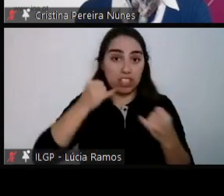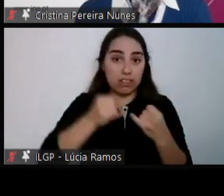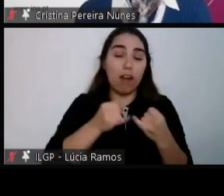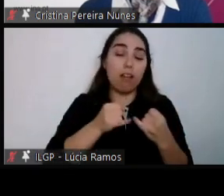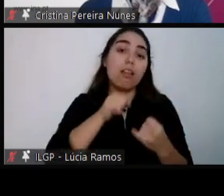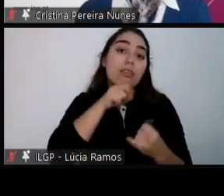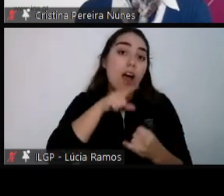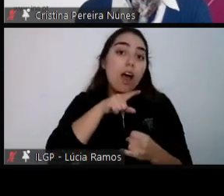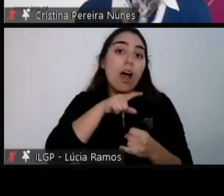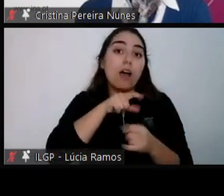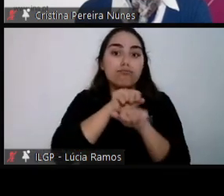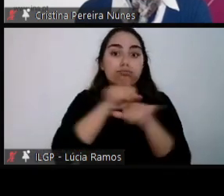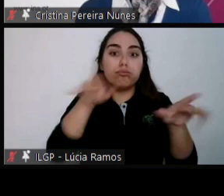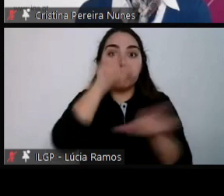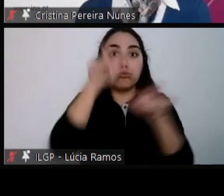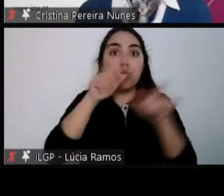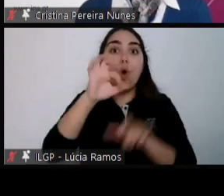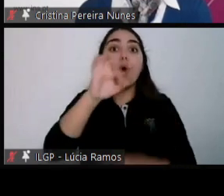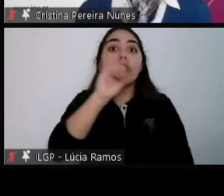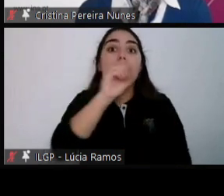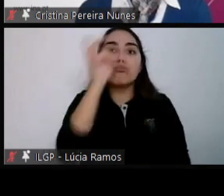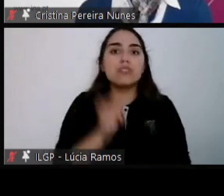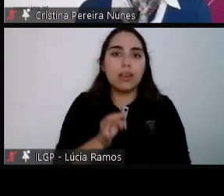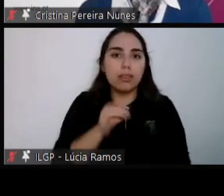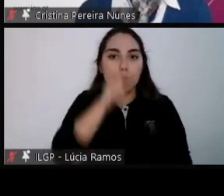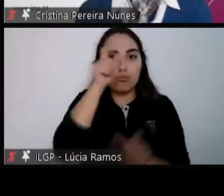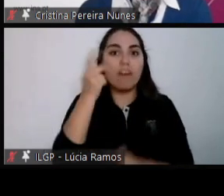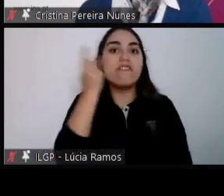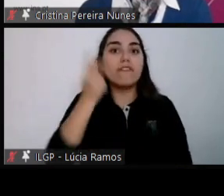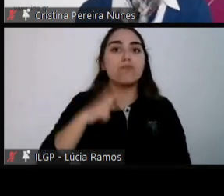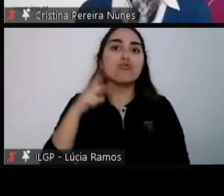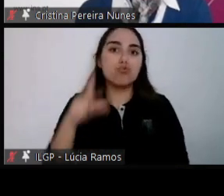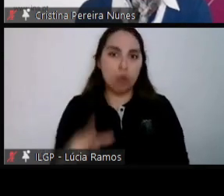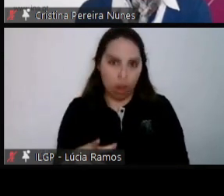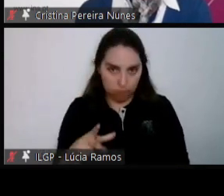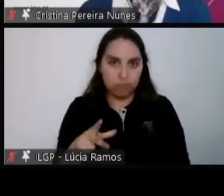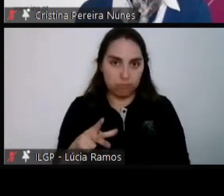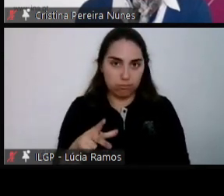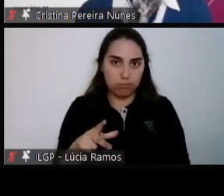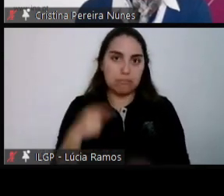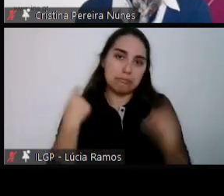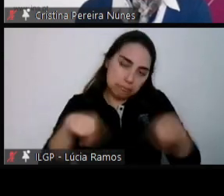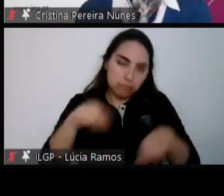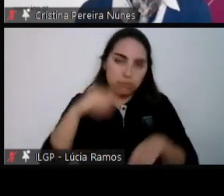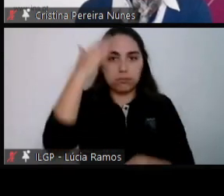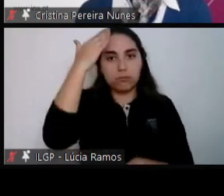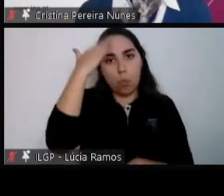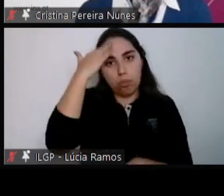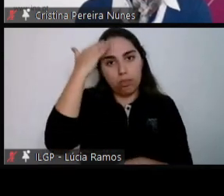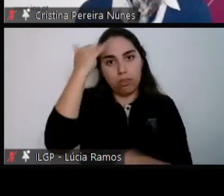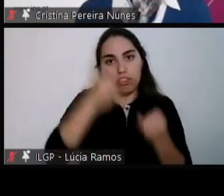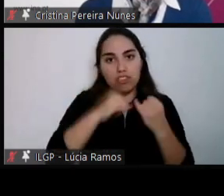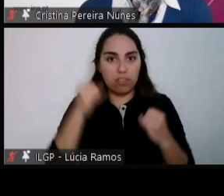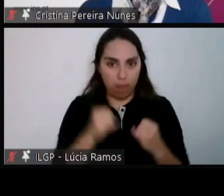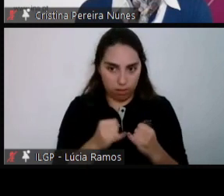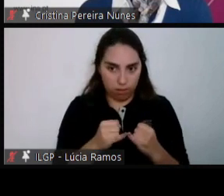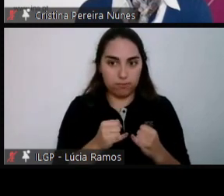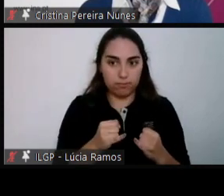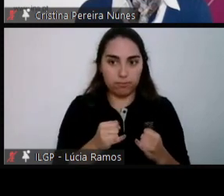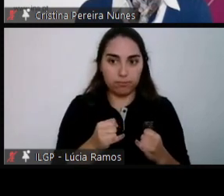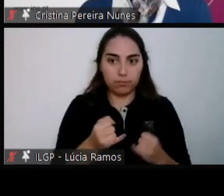é? Portanto, nós estamos ali, se não me engano, estávamos nos 55%, portanto significa que ainda temos que somar aqui uns bons pontos percentuais